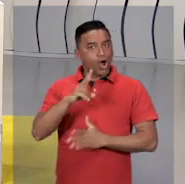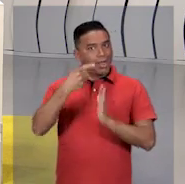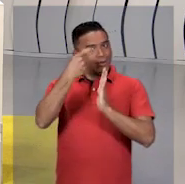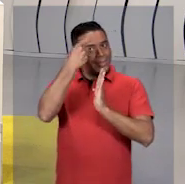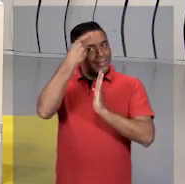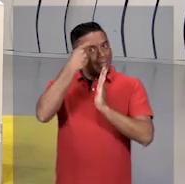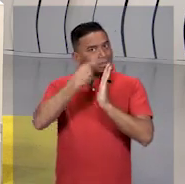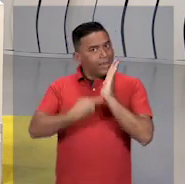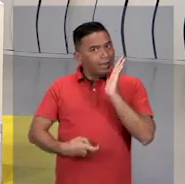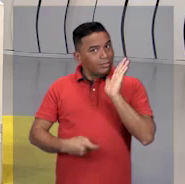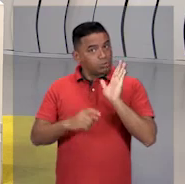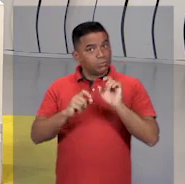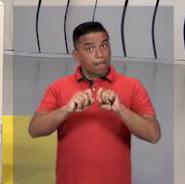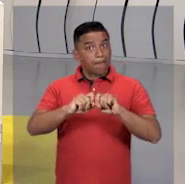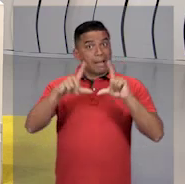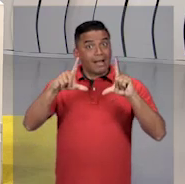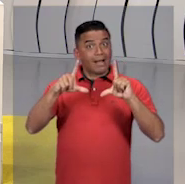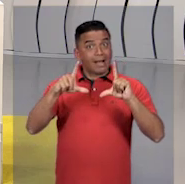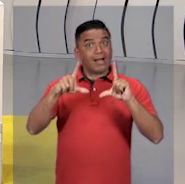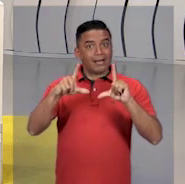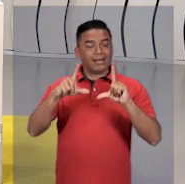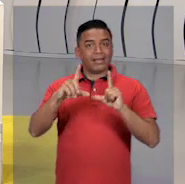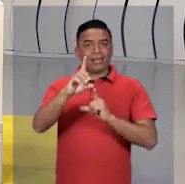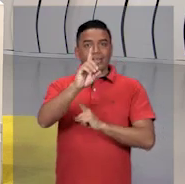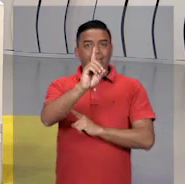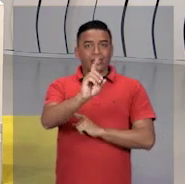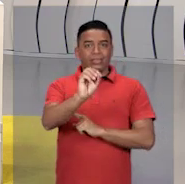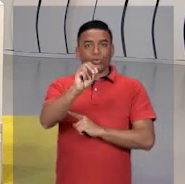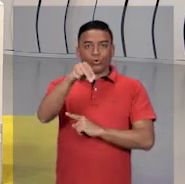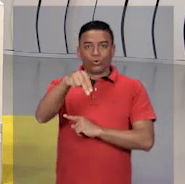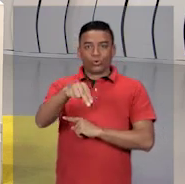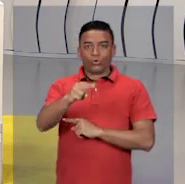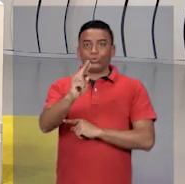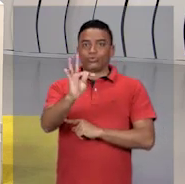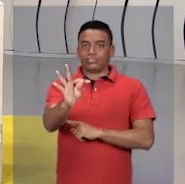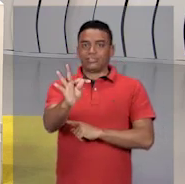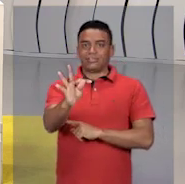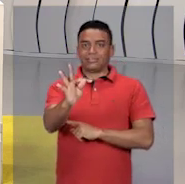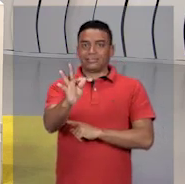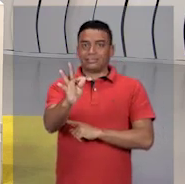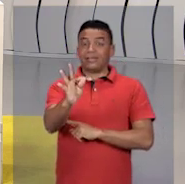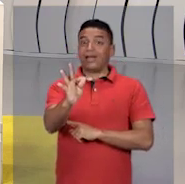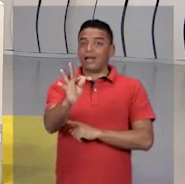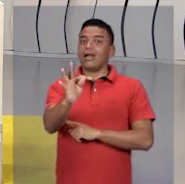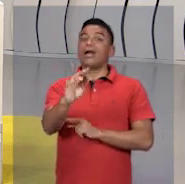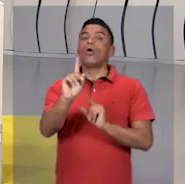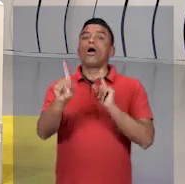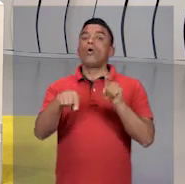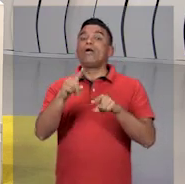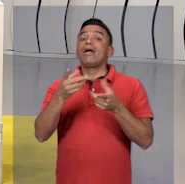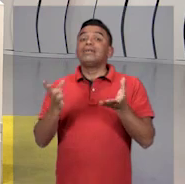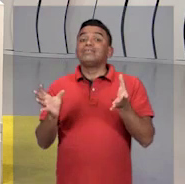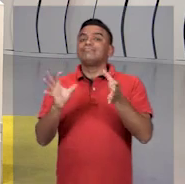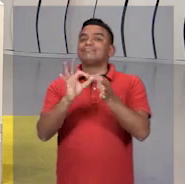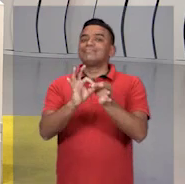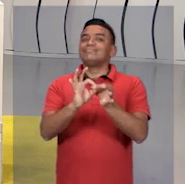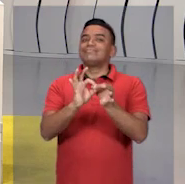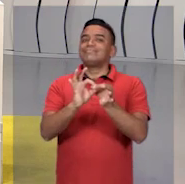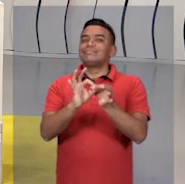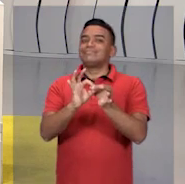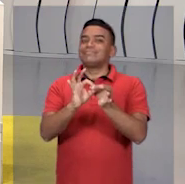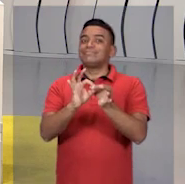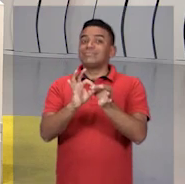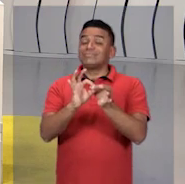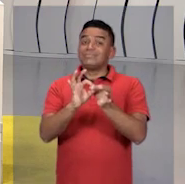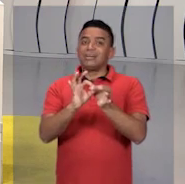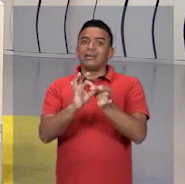está destacado. O donut, nesse caso, ele faz uma associação ao don't ou